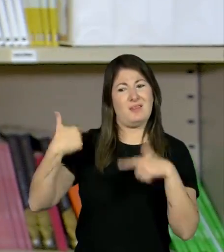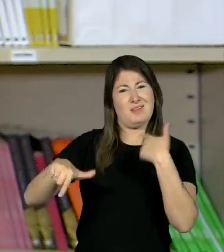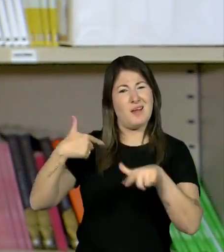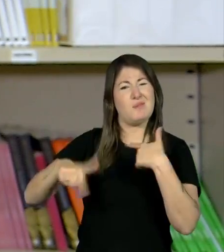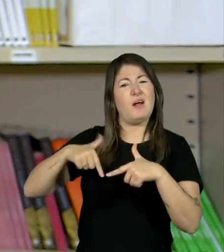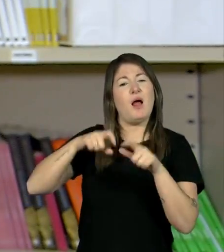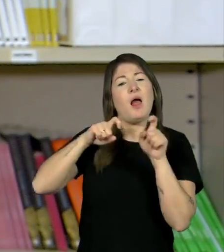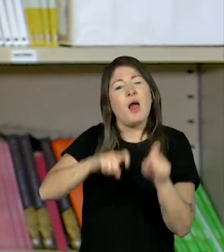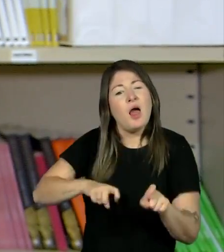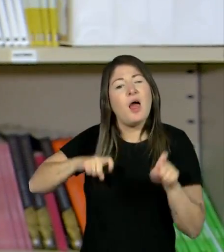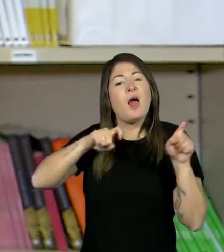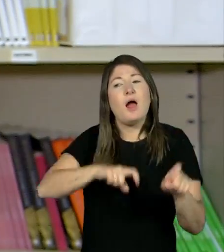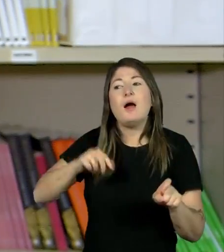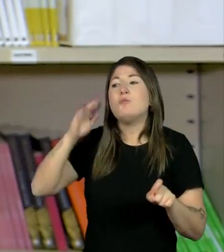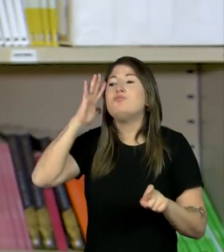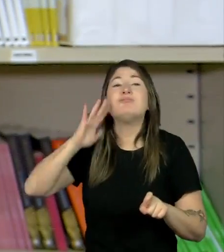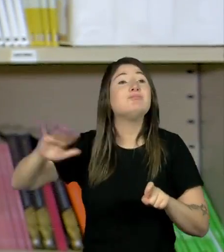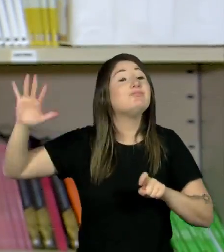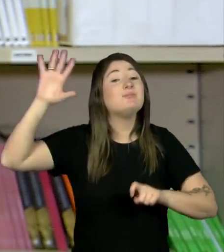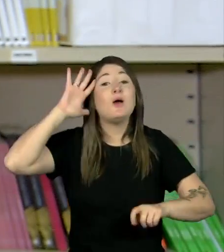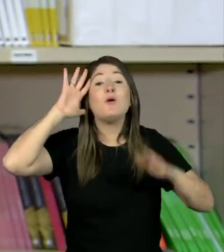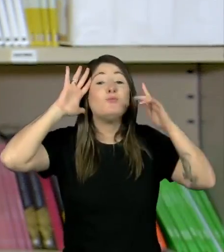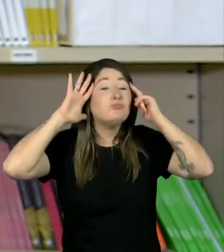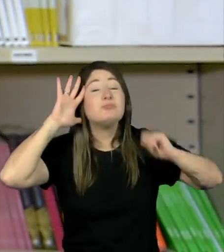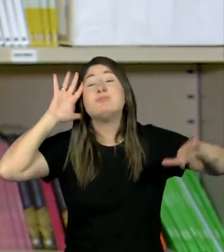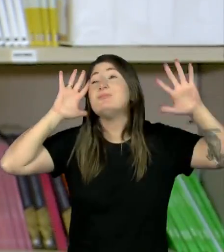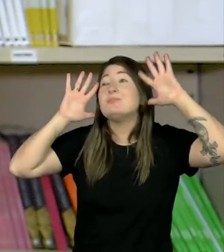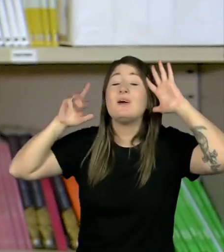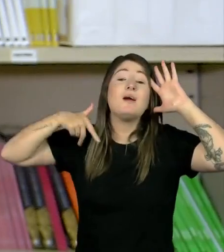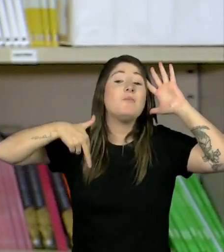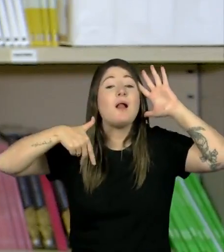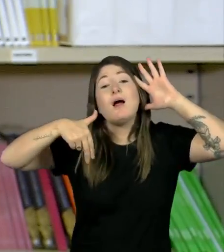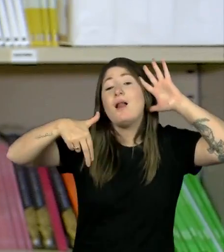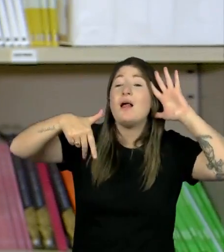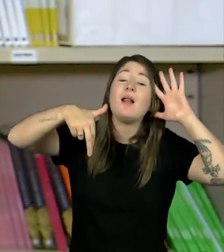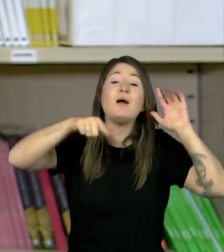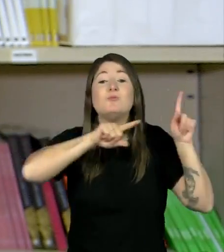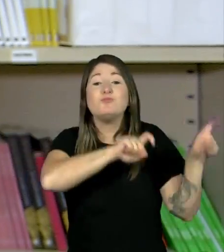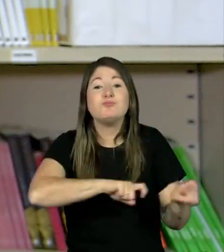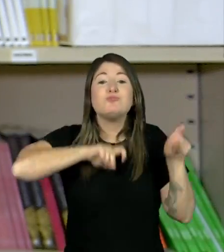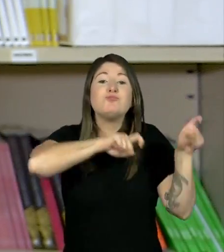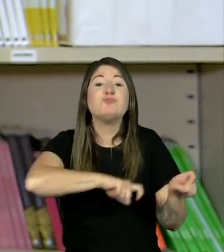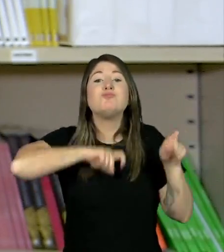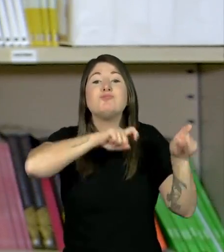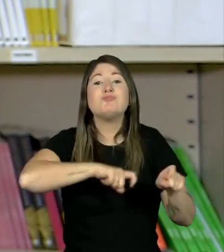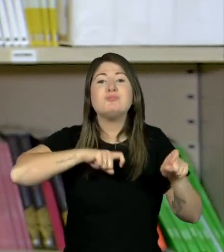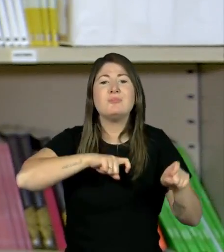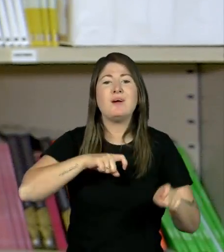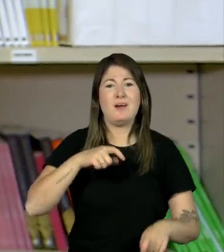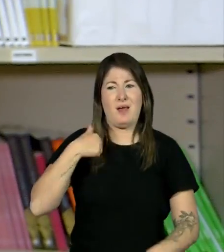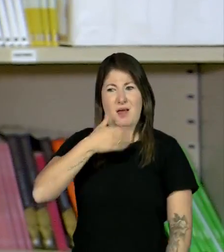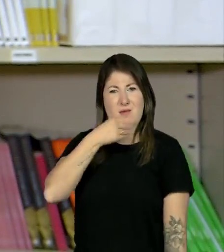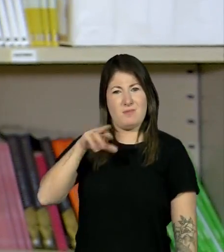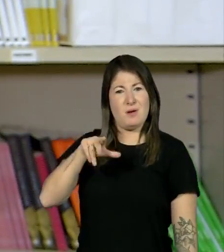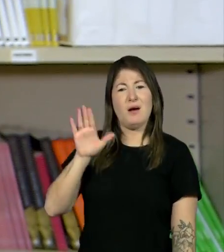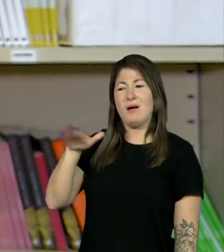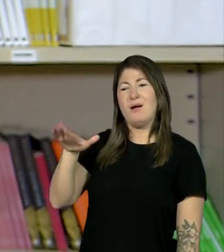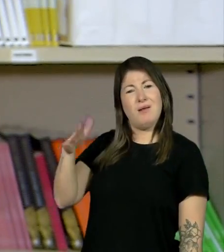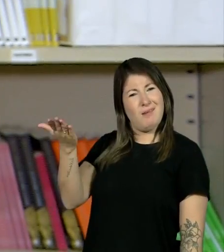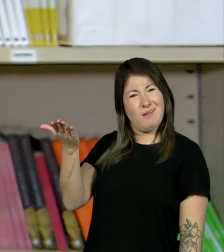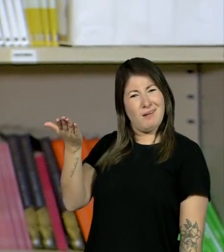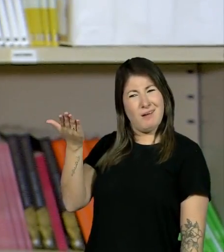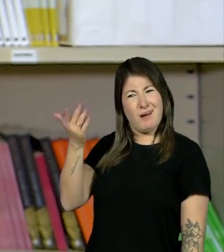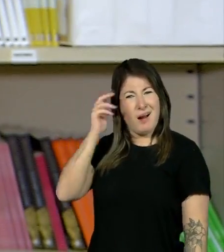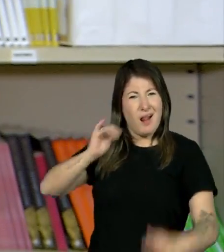lá no Ceará, é gungunzando. Aí minha irmã um dia falou, pai, o senhor está sentindo alguma